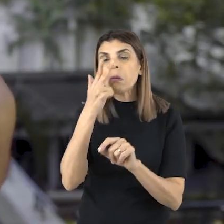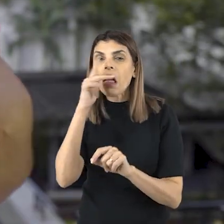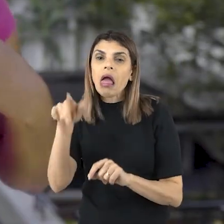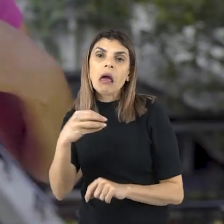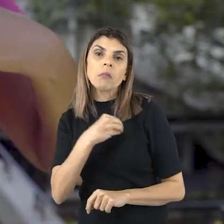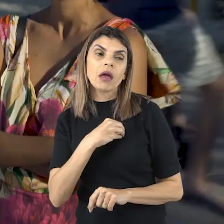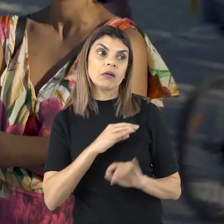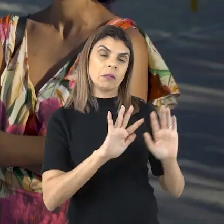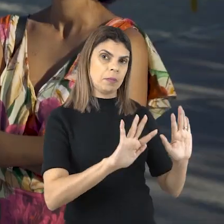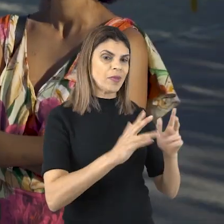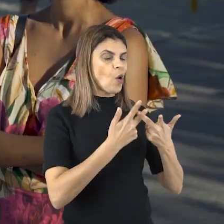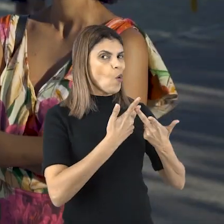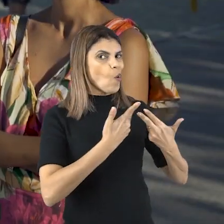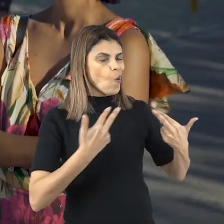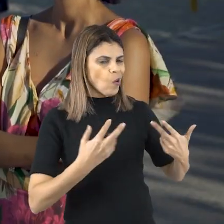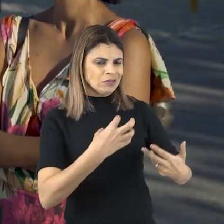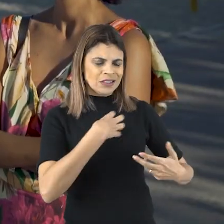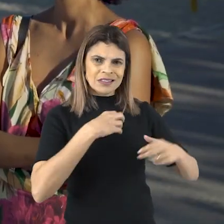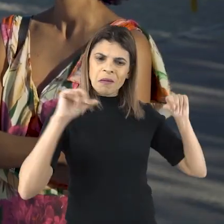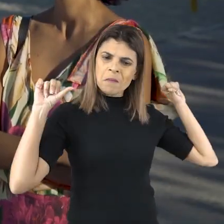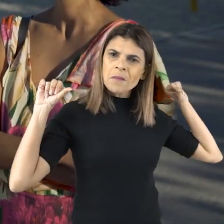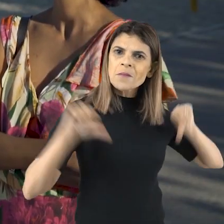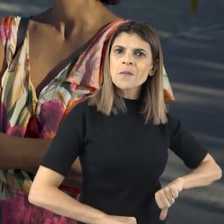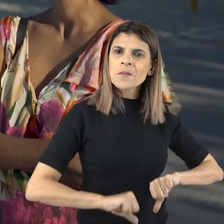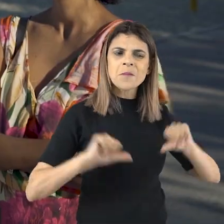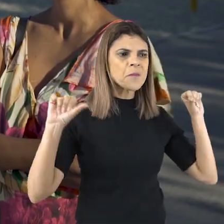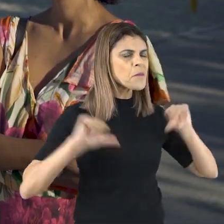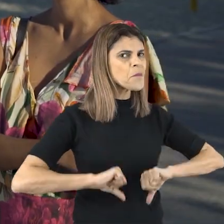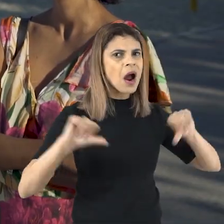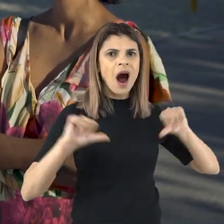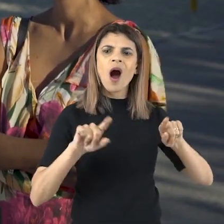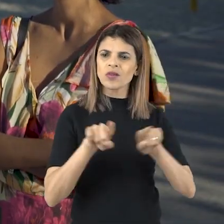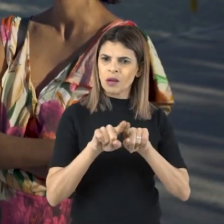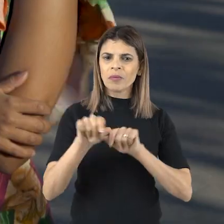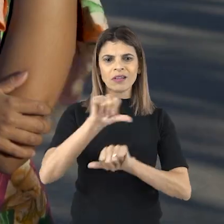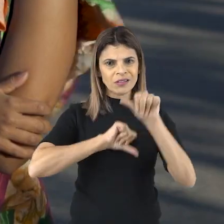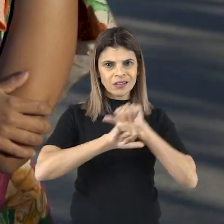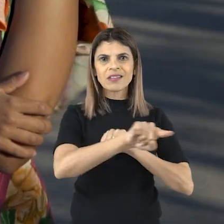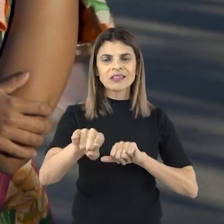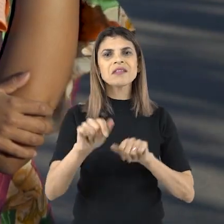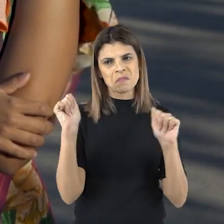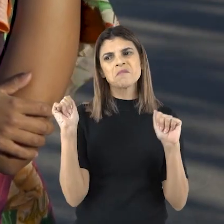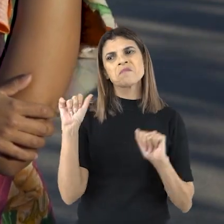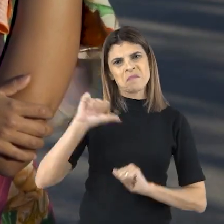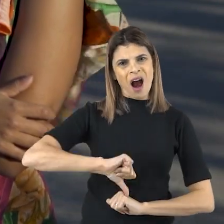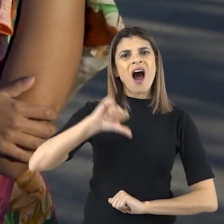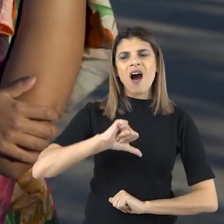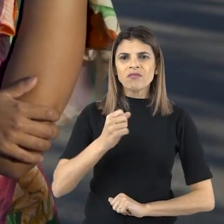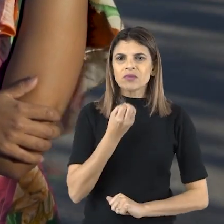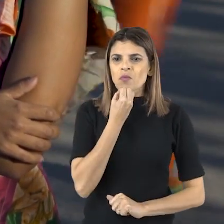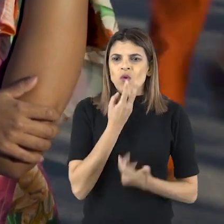considera pecado. Ações que fazem mal ao outro e a você também. E